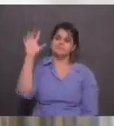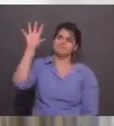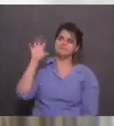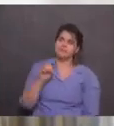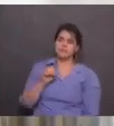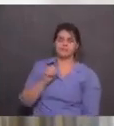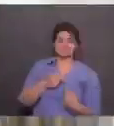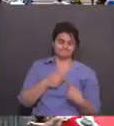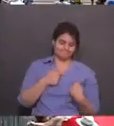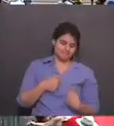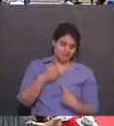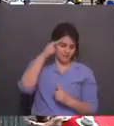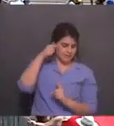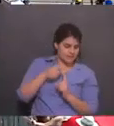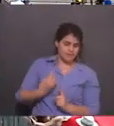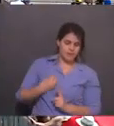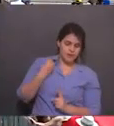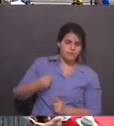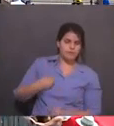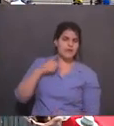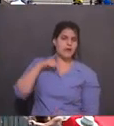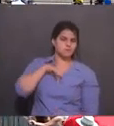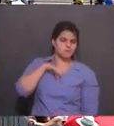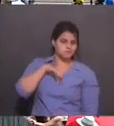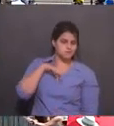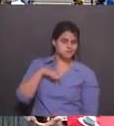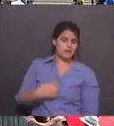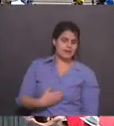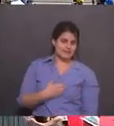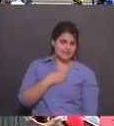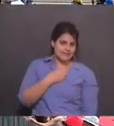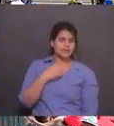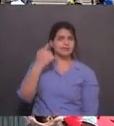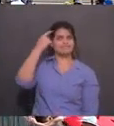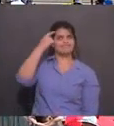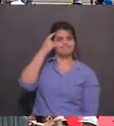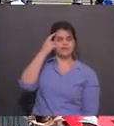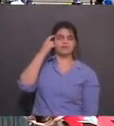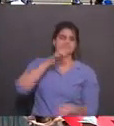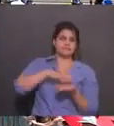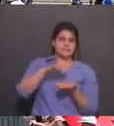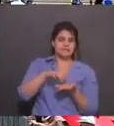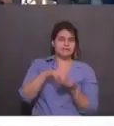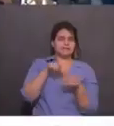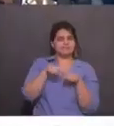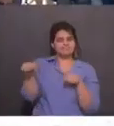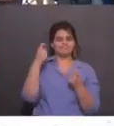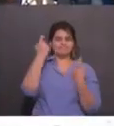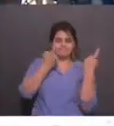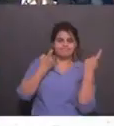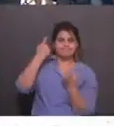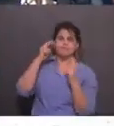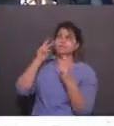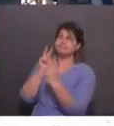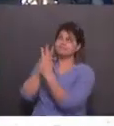intenções, as suas preocupações a esta peregrinação e a este encontro com Deus,